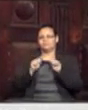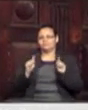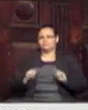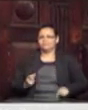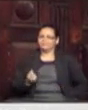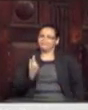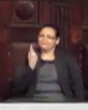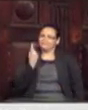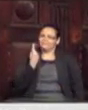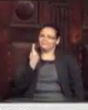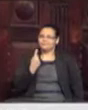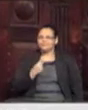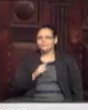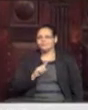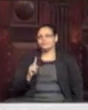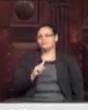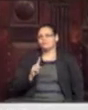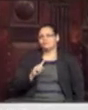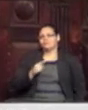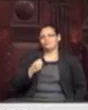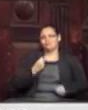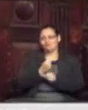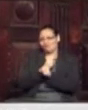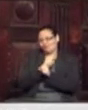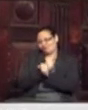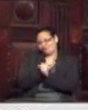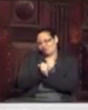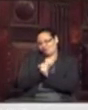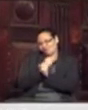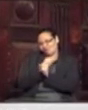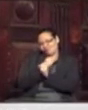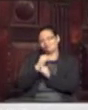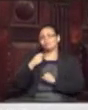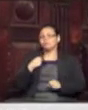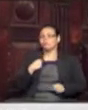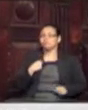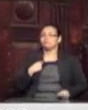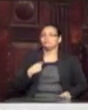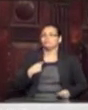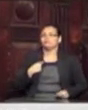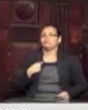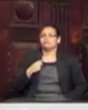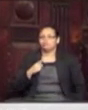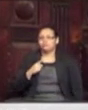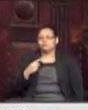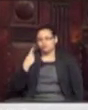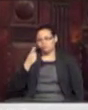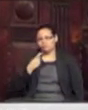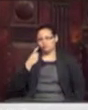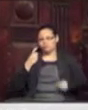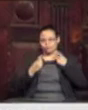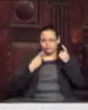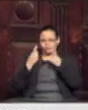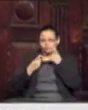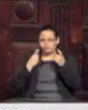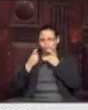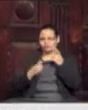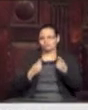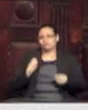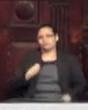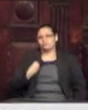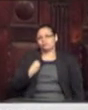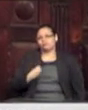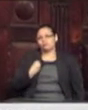esquisita, mas a paz daqueles que não se importam. Mas eu me importo. Eu me importo com a vida das pessoas.